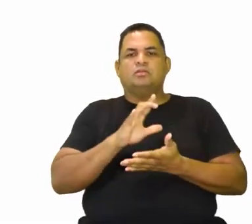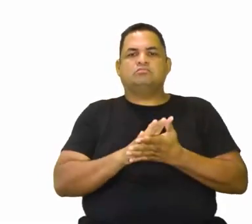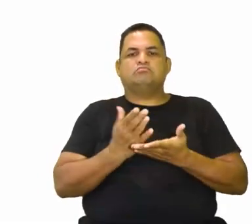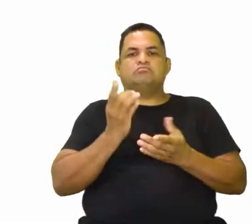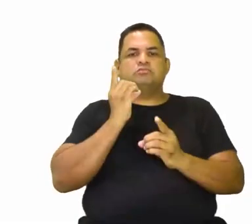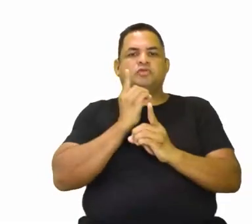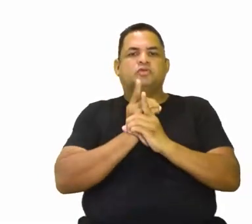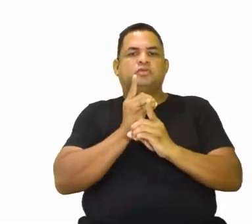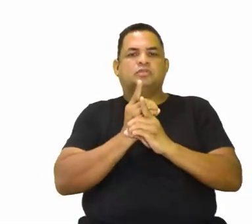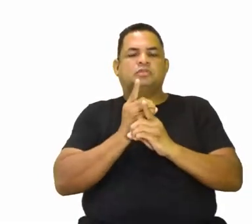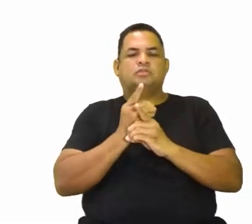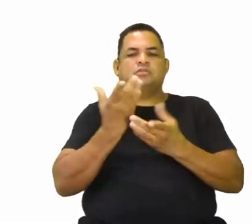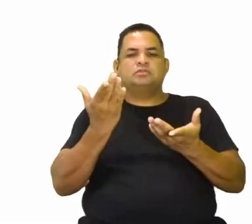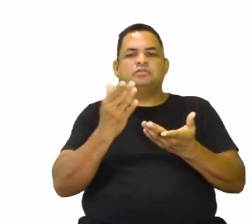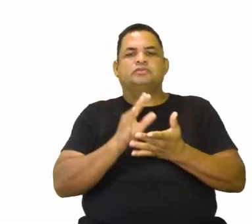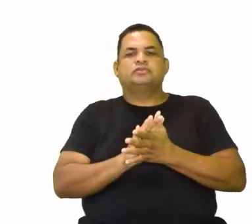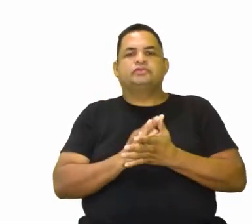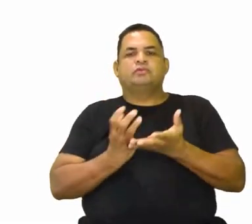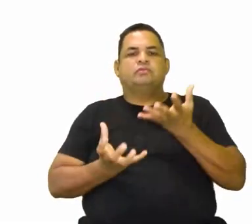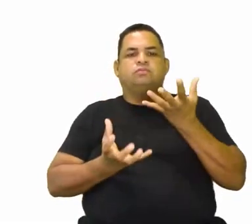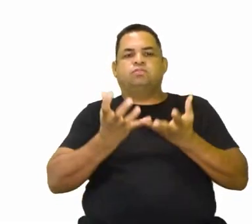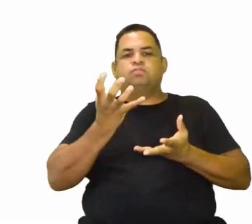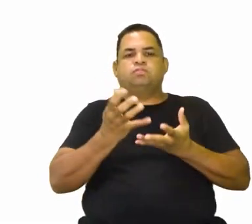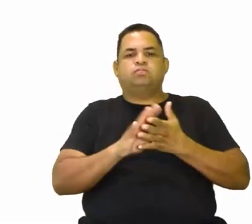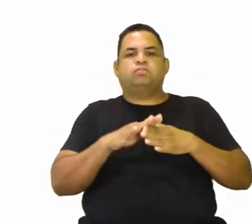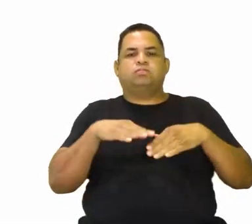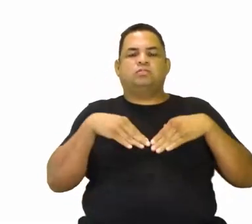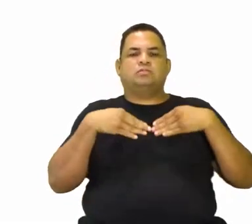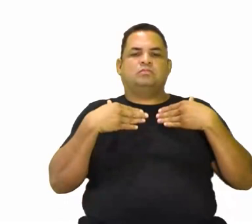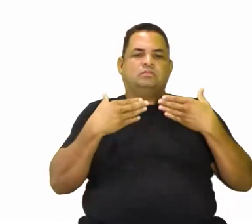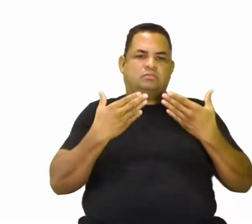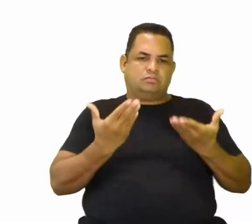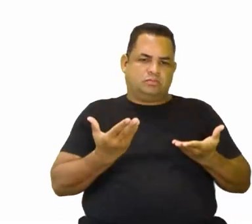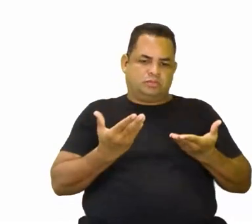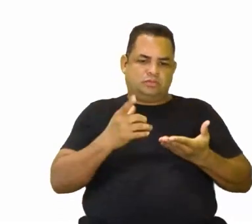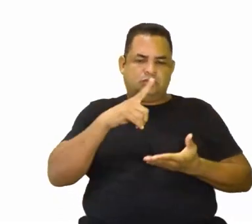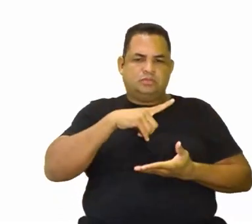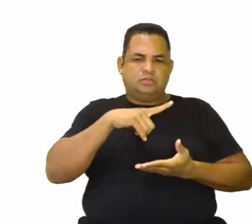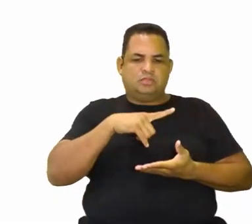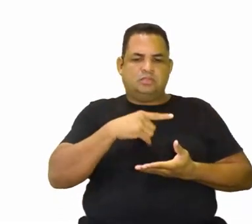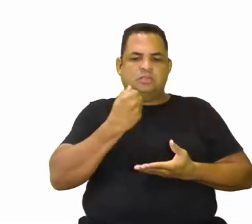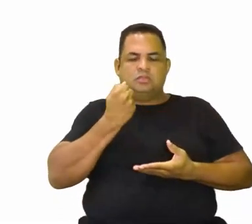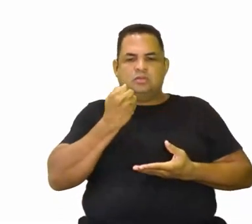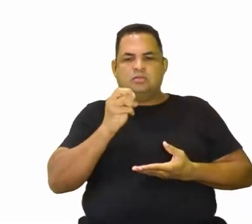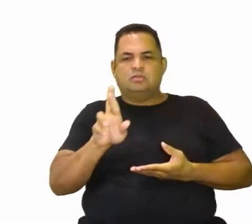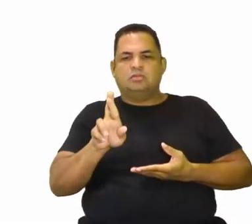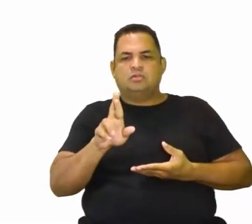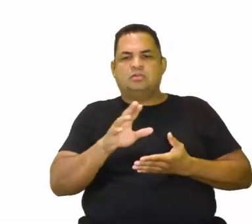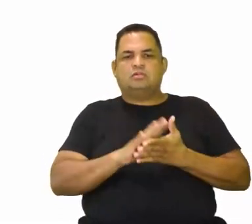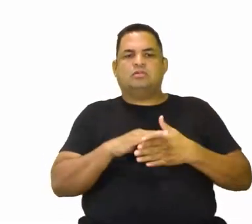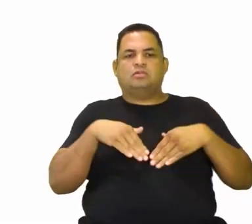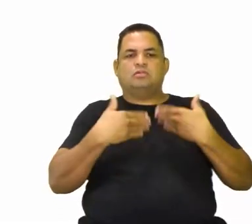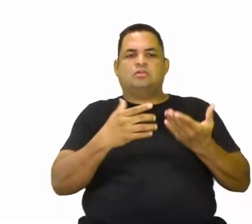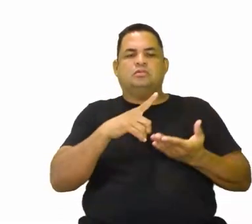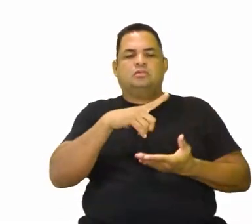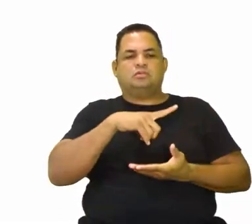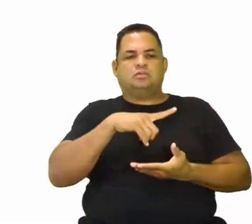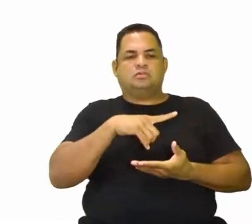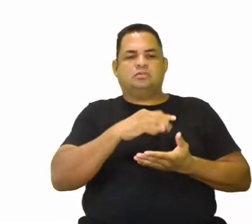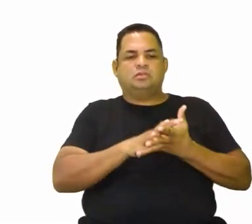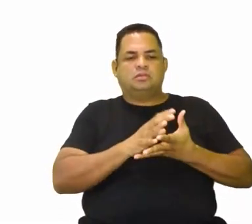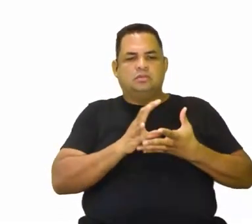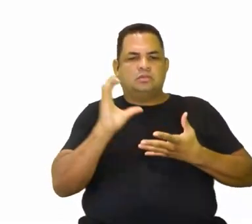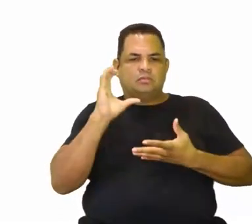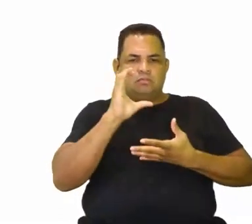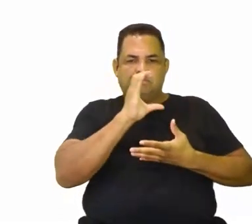chegaria no fogo. Quando é que eu teria o ar? Quando eu tivesse